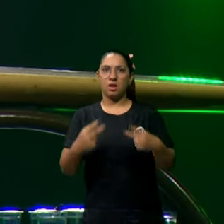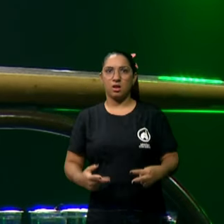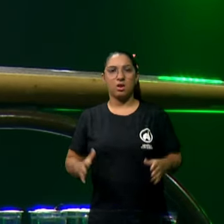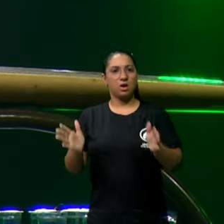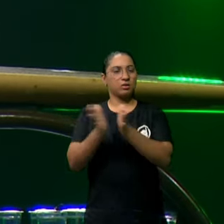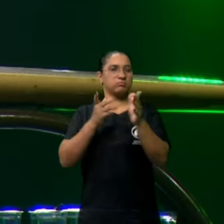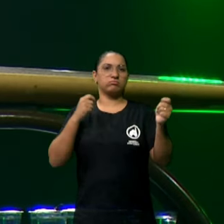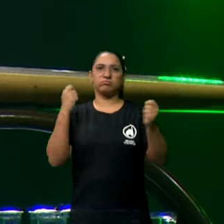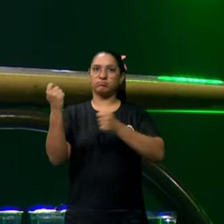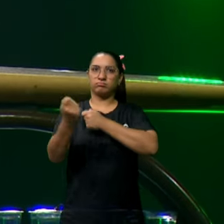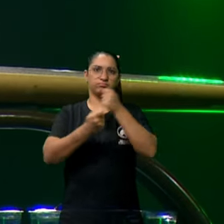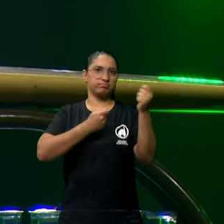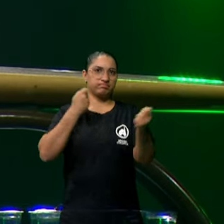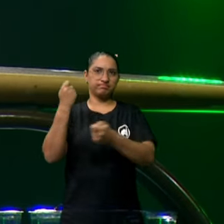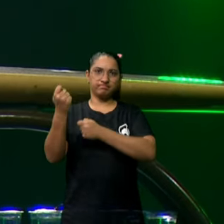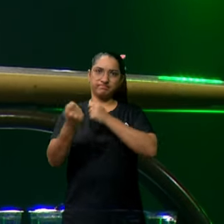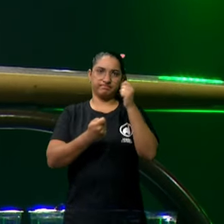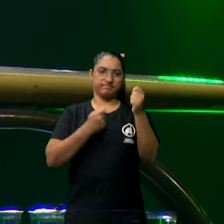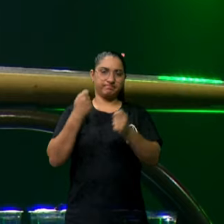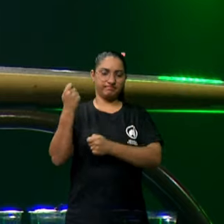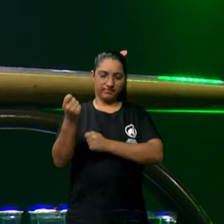aleluia aleluia